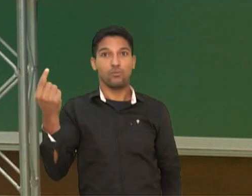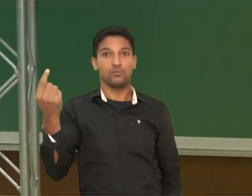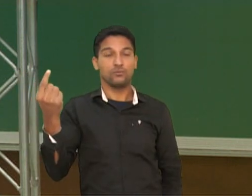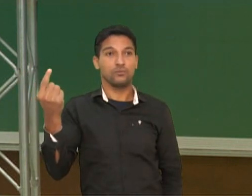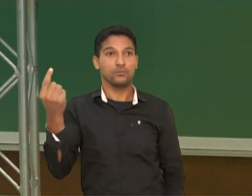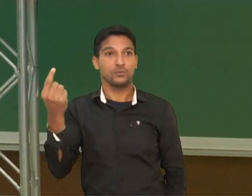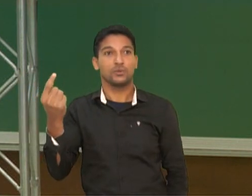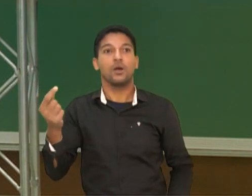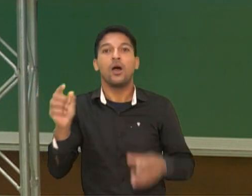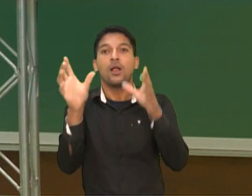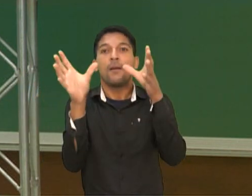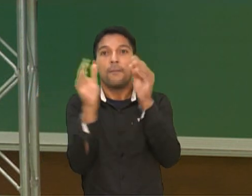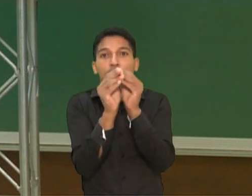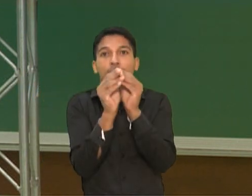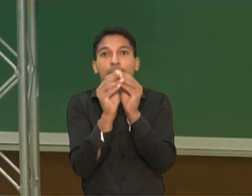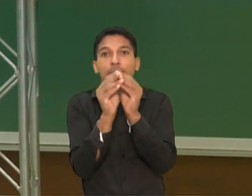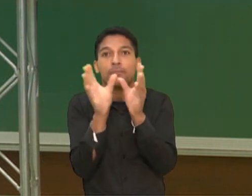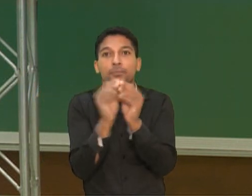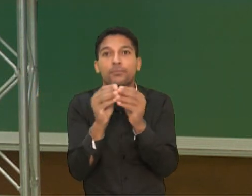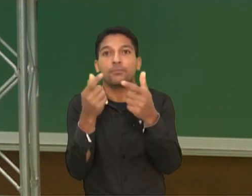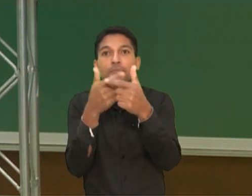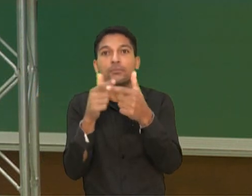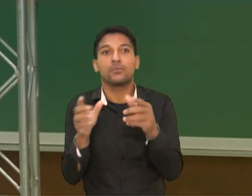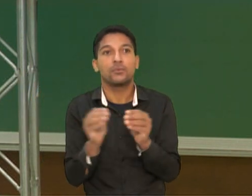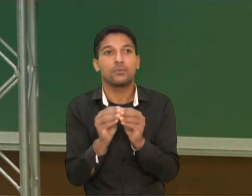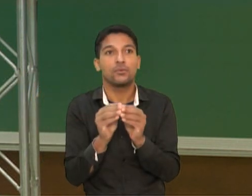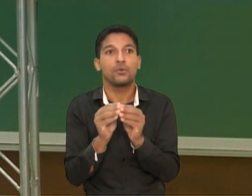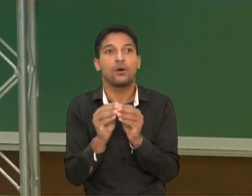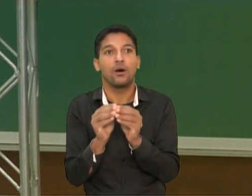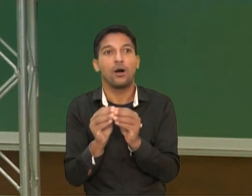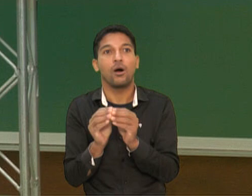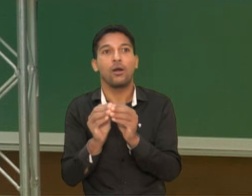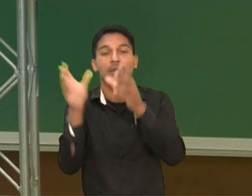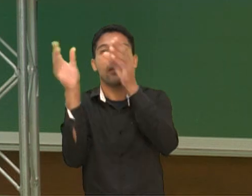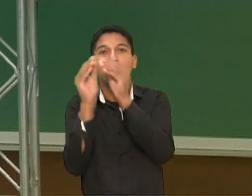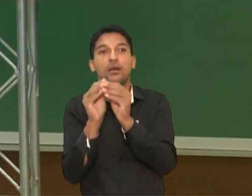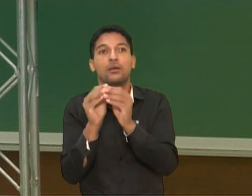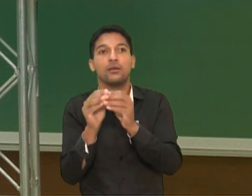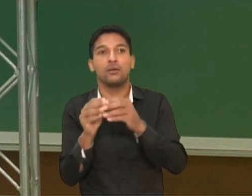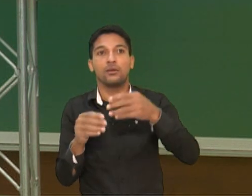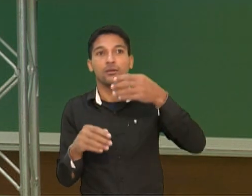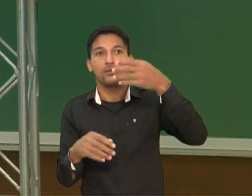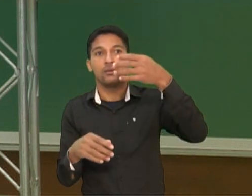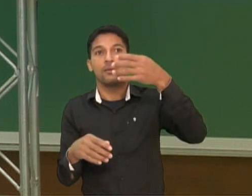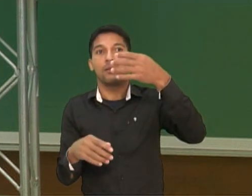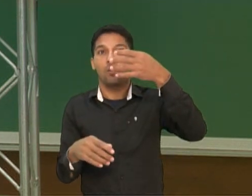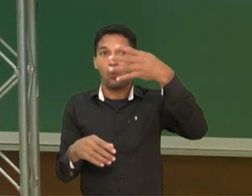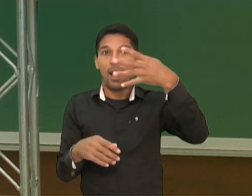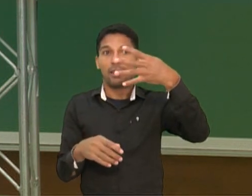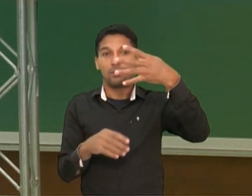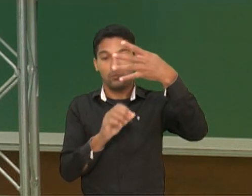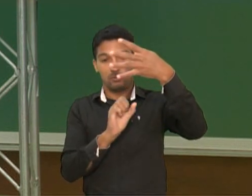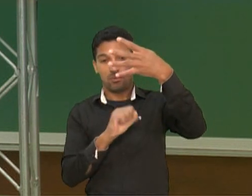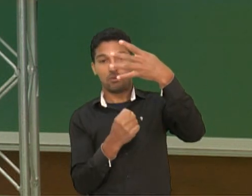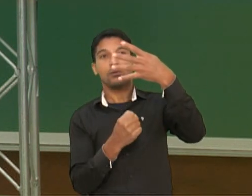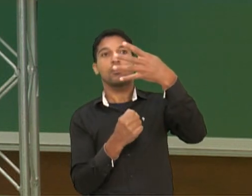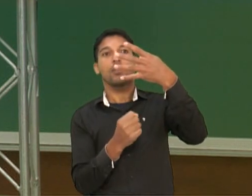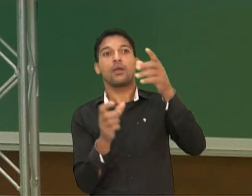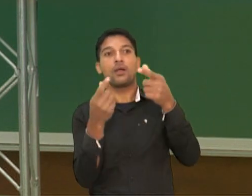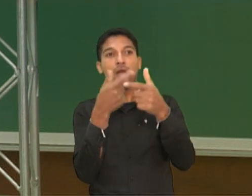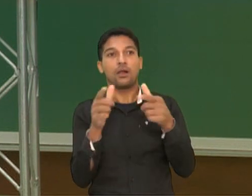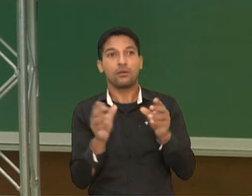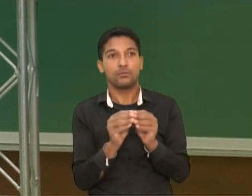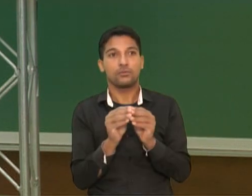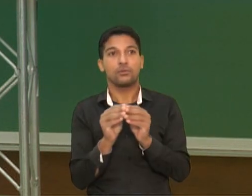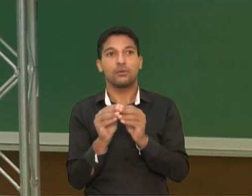eu simplifiquei o 4 com o 8 e também o mais ou menos 4i com o 8, porque ele é